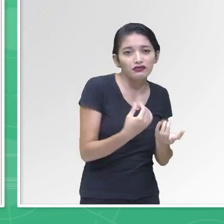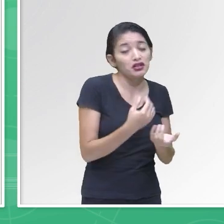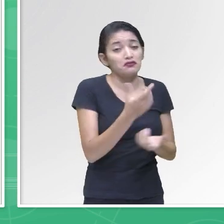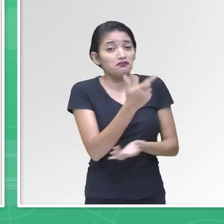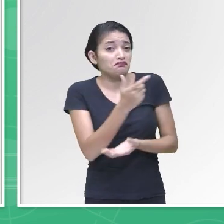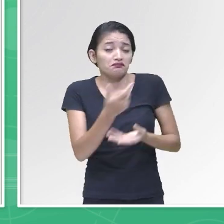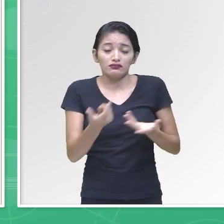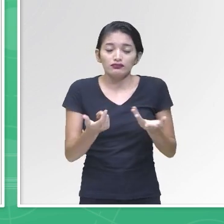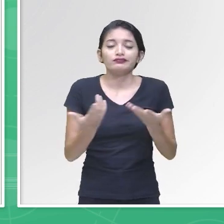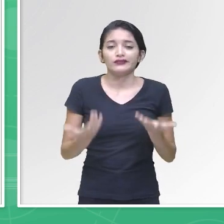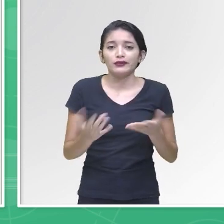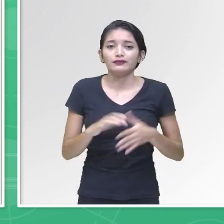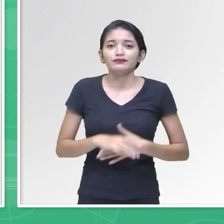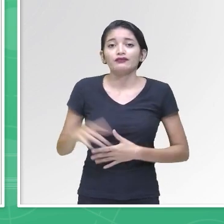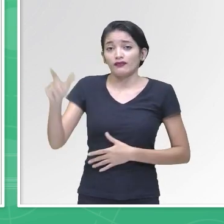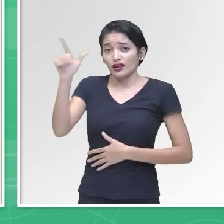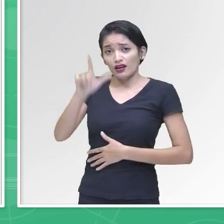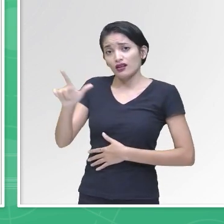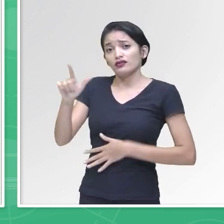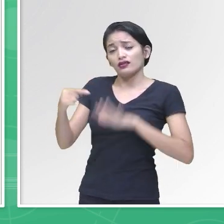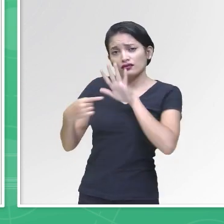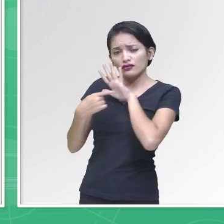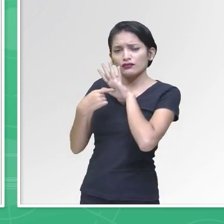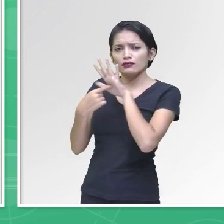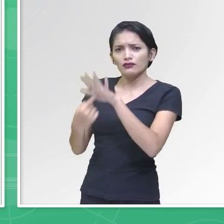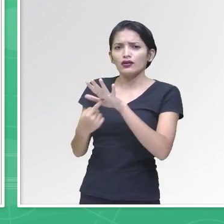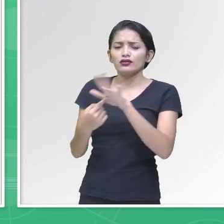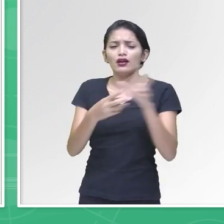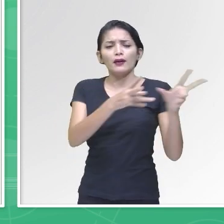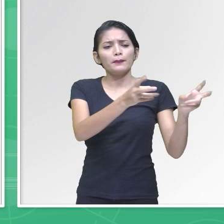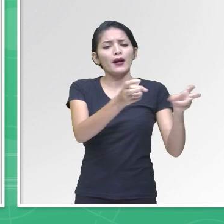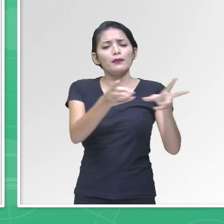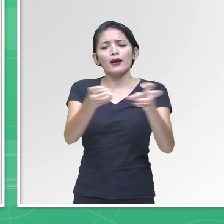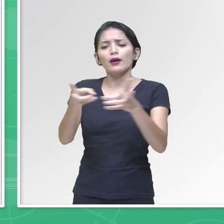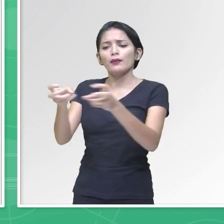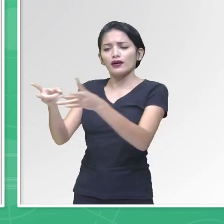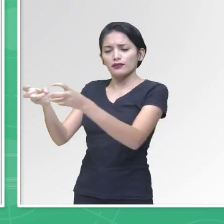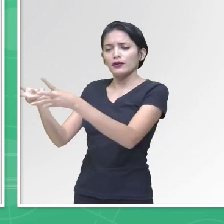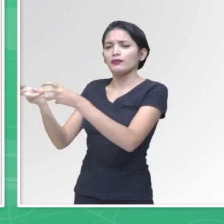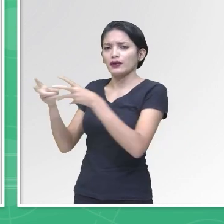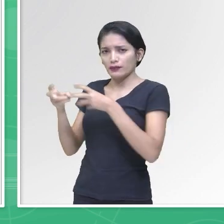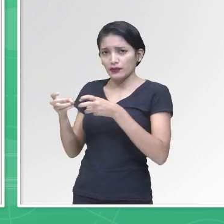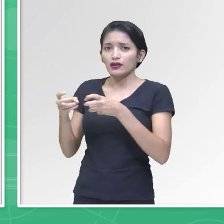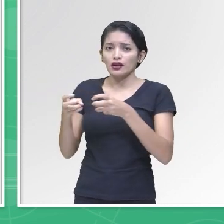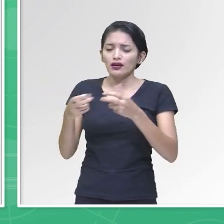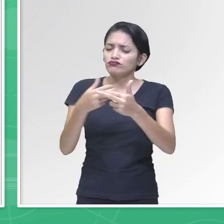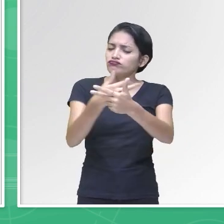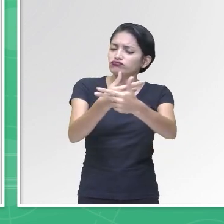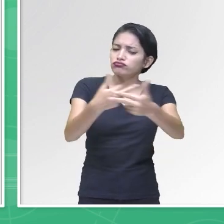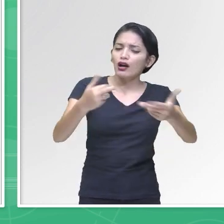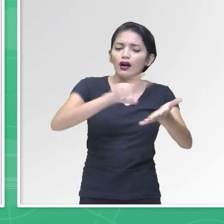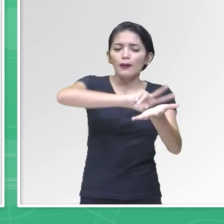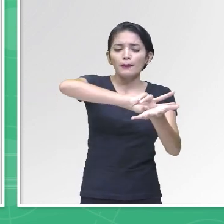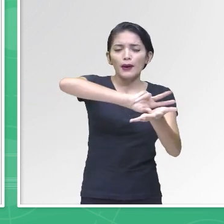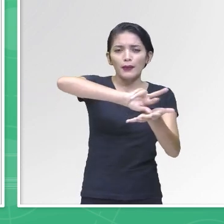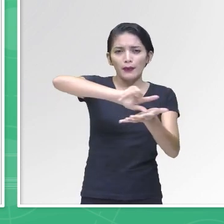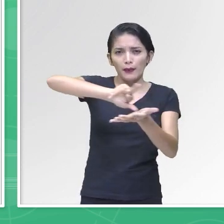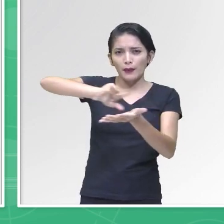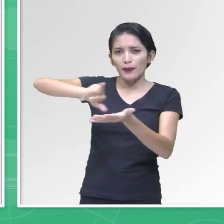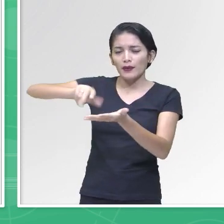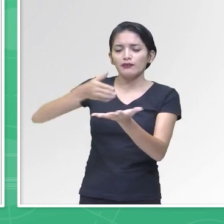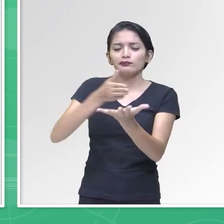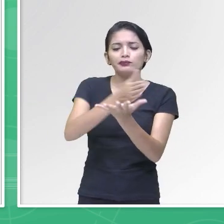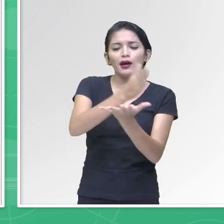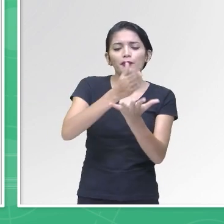A literatura tem trazido percepção de que são múltiplos, são muitos os